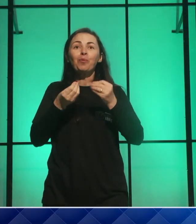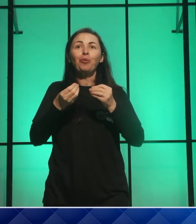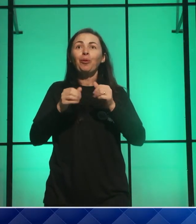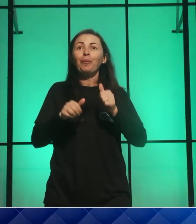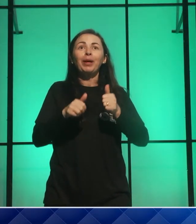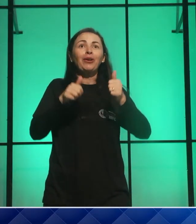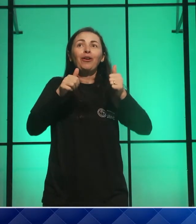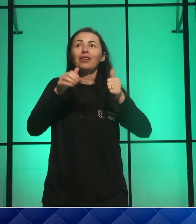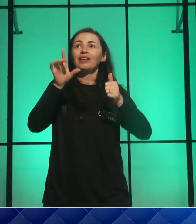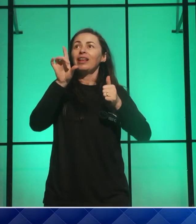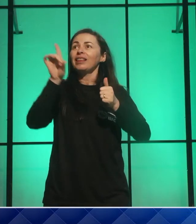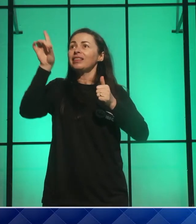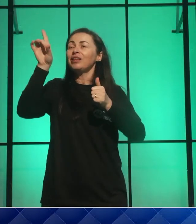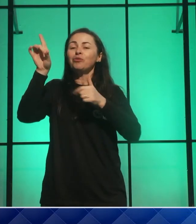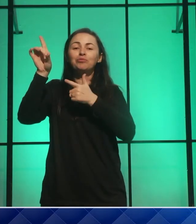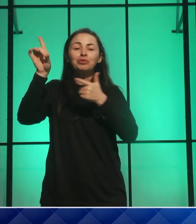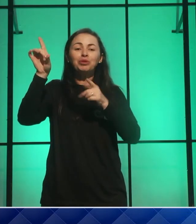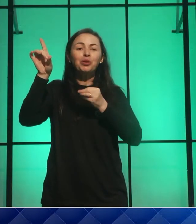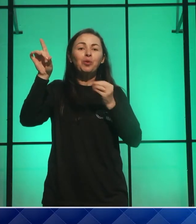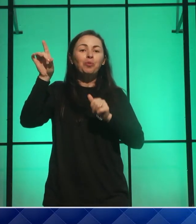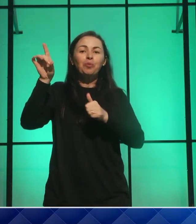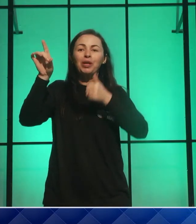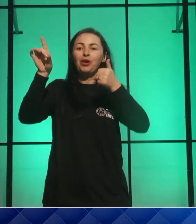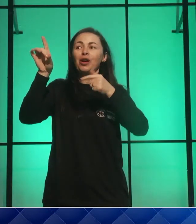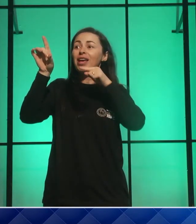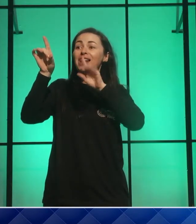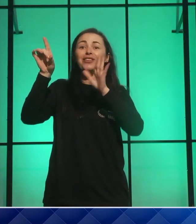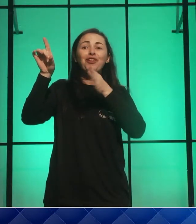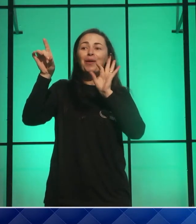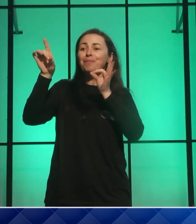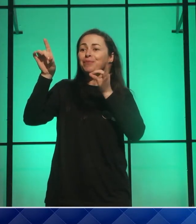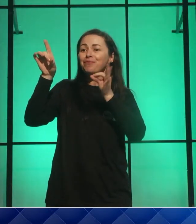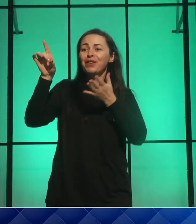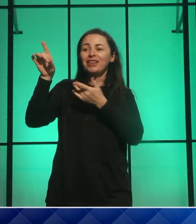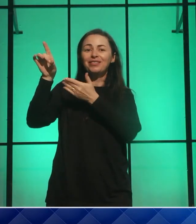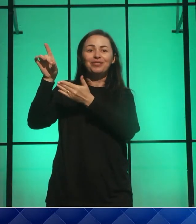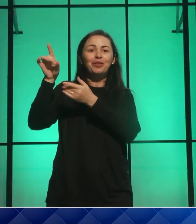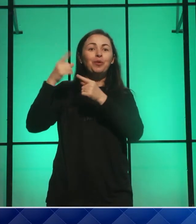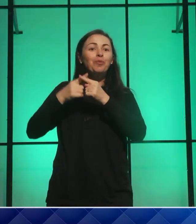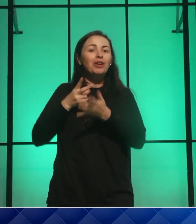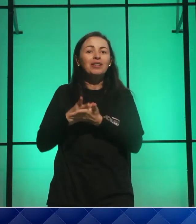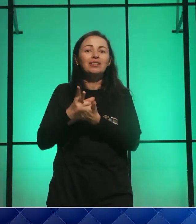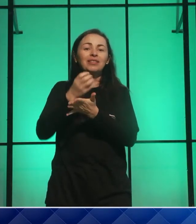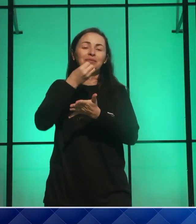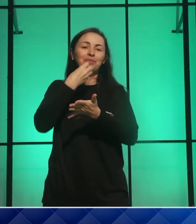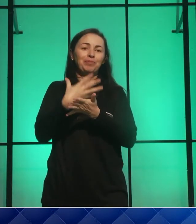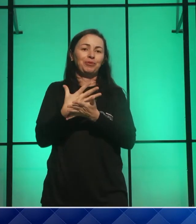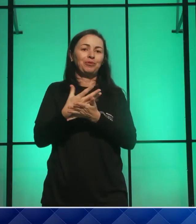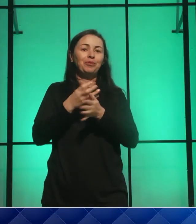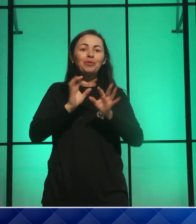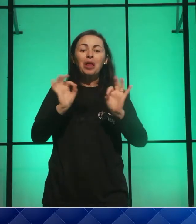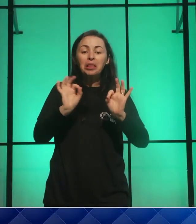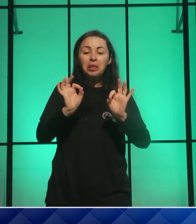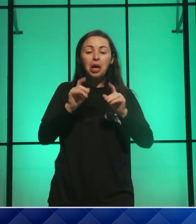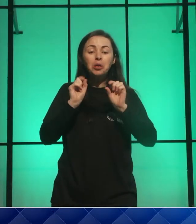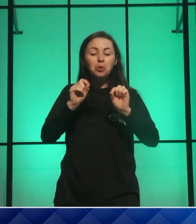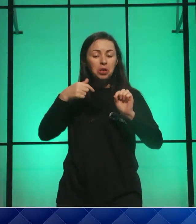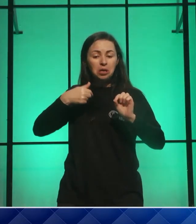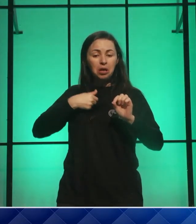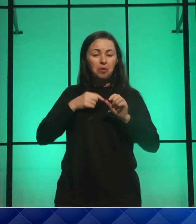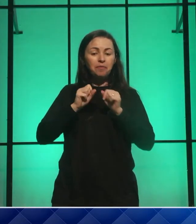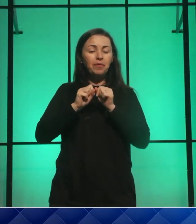Porque se ele pudesse melhorar, ele não era bom. Mas ele é sempre bom. Nada do que você